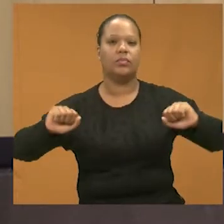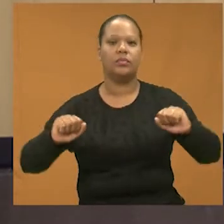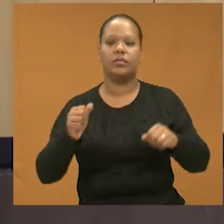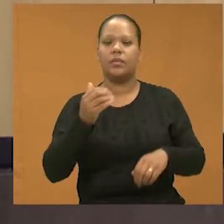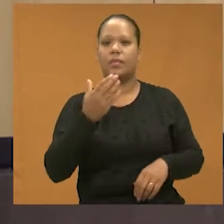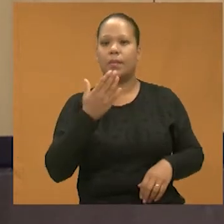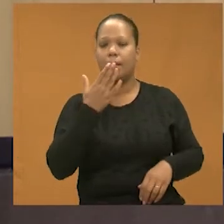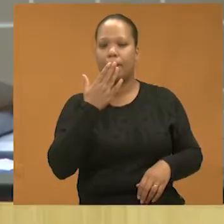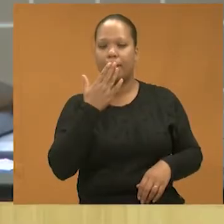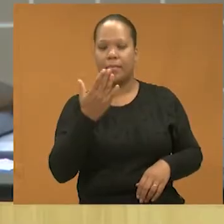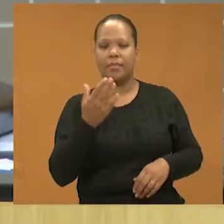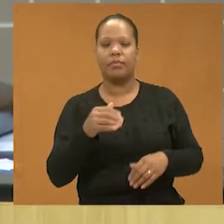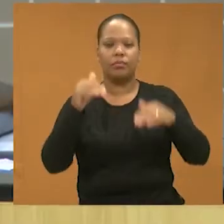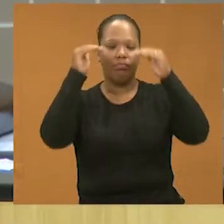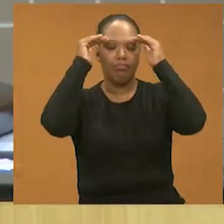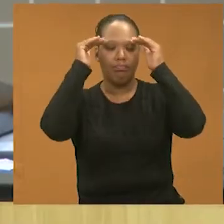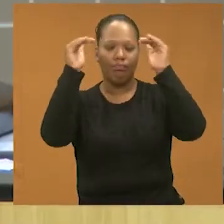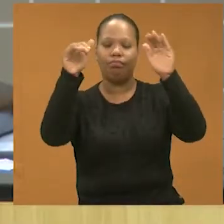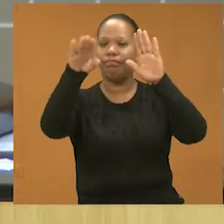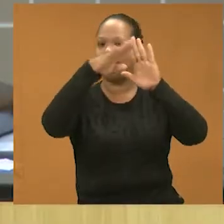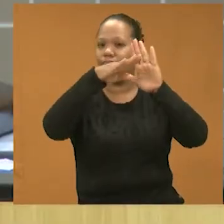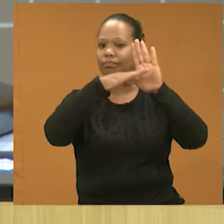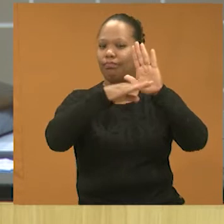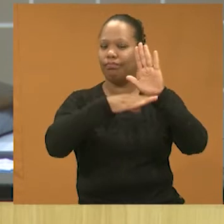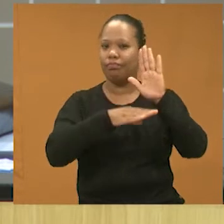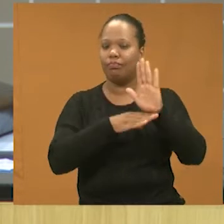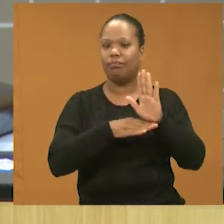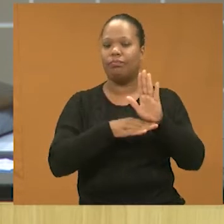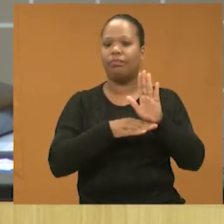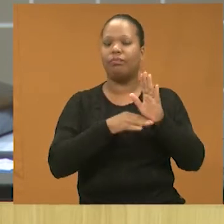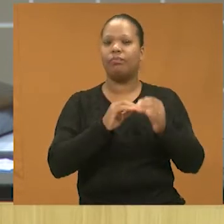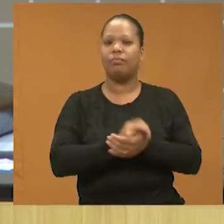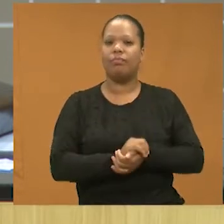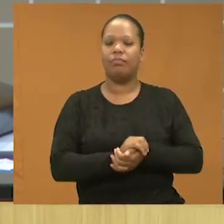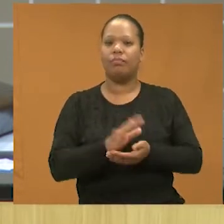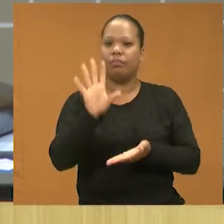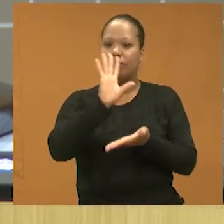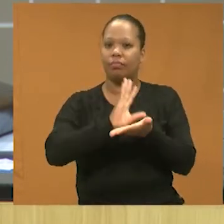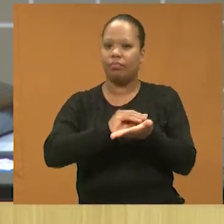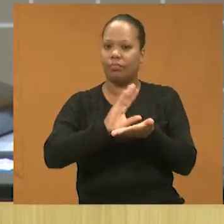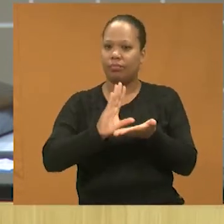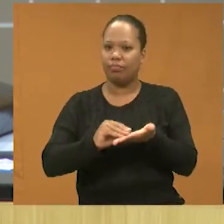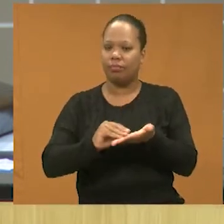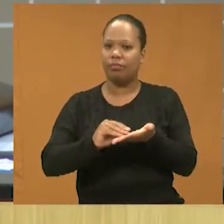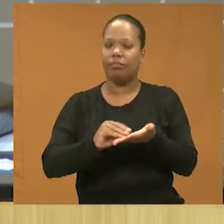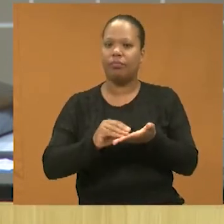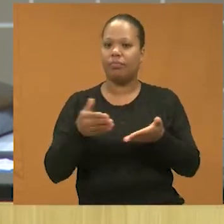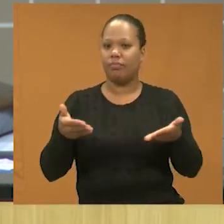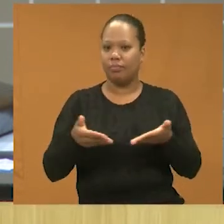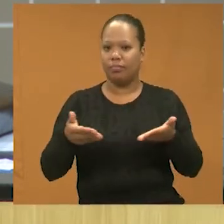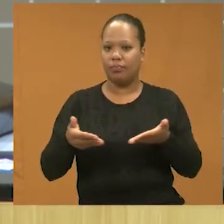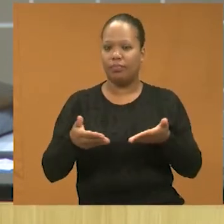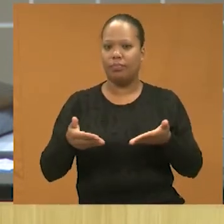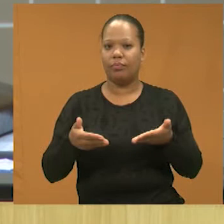Requeremos, cumpridas as formalidades regimentais, seja constado na ata dos trabalhos dessa sessão